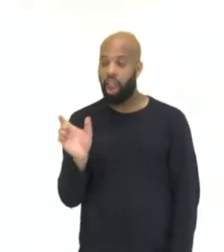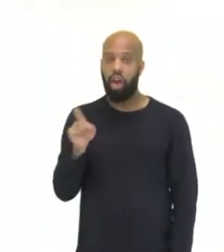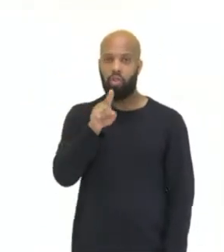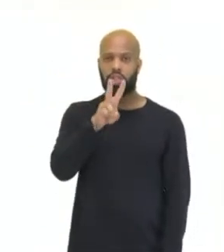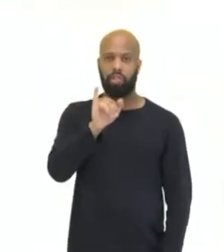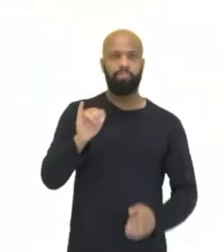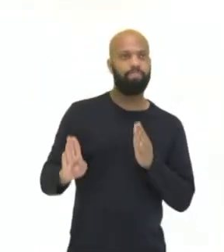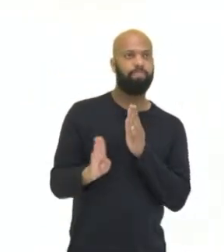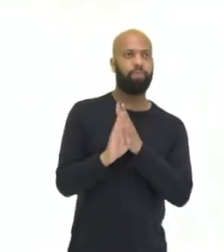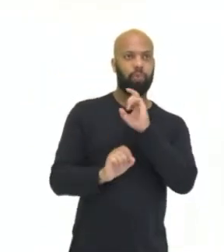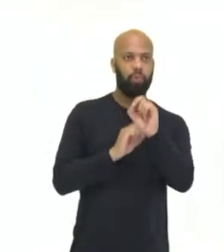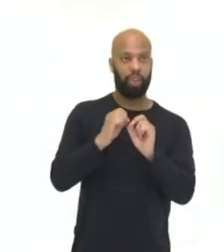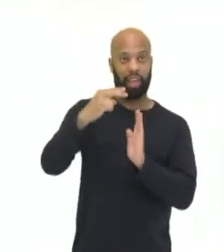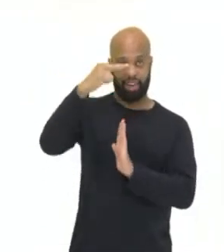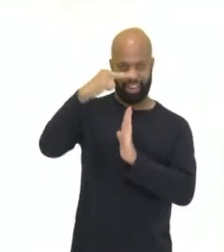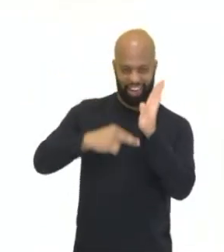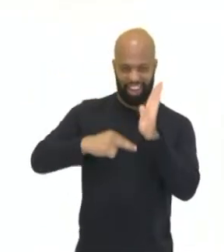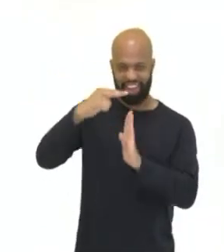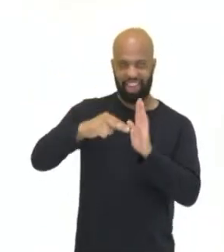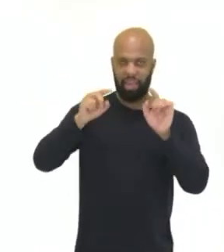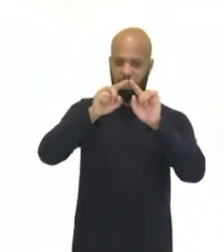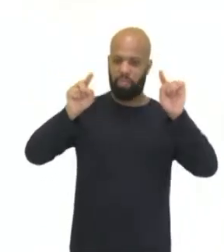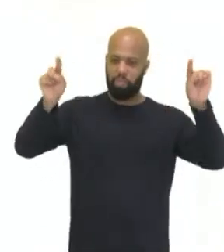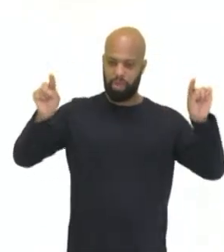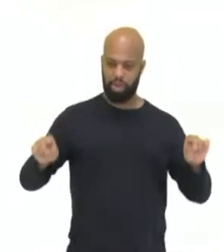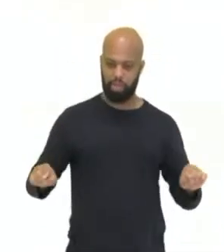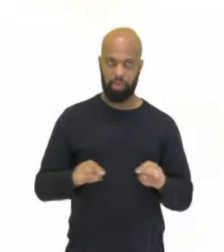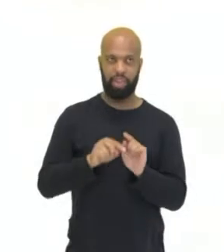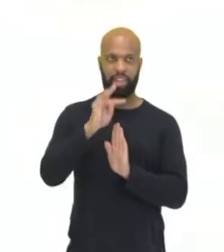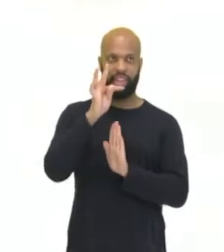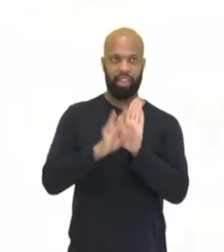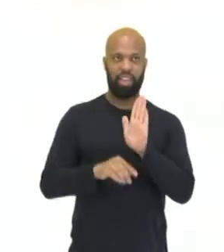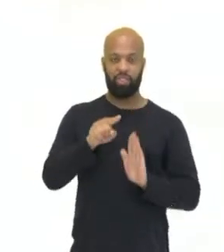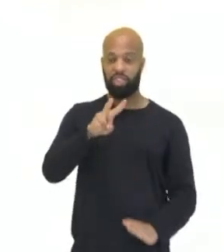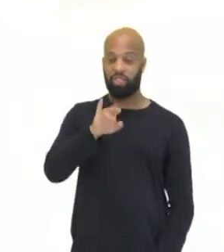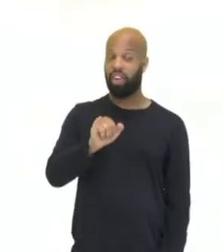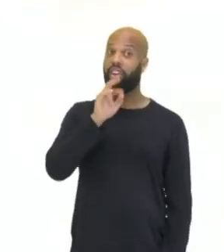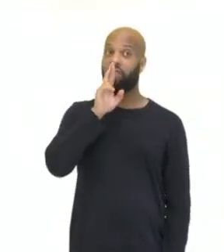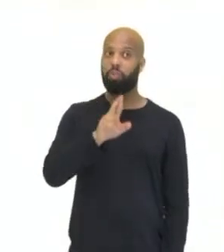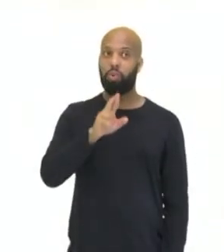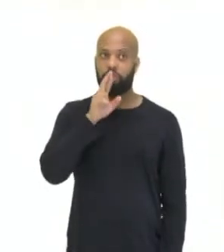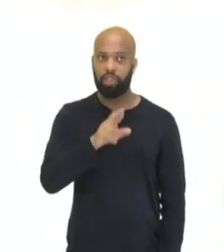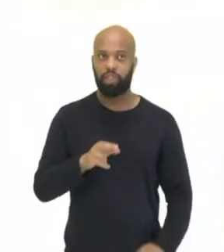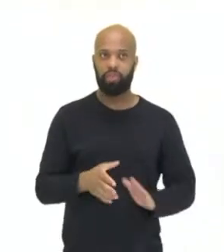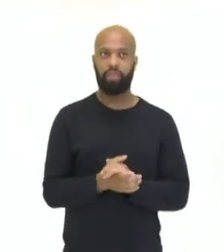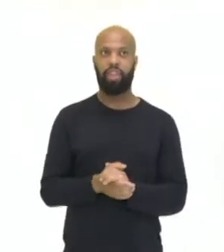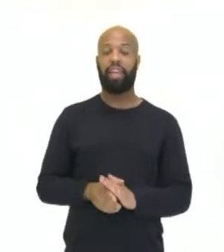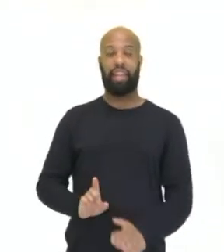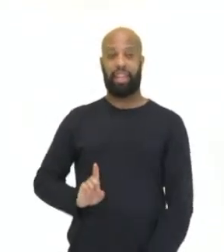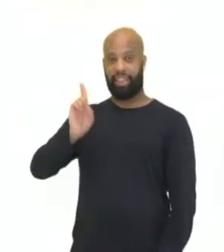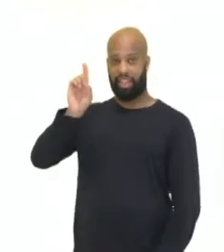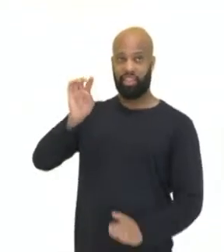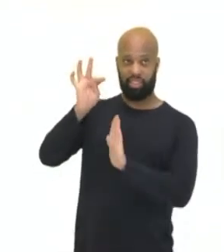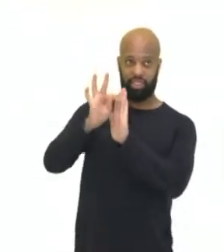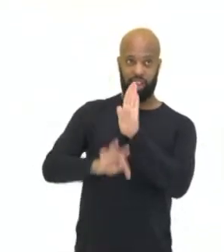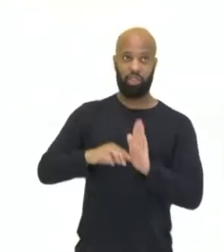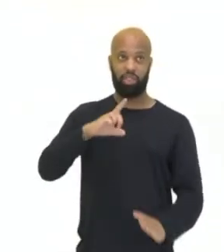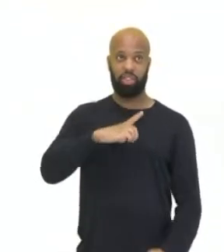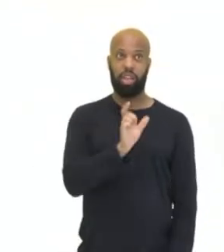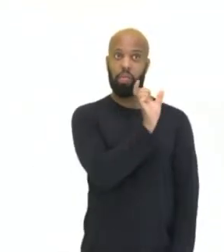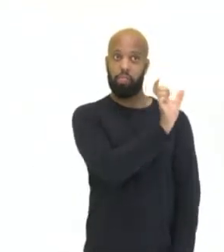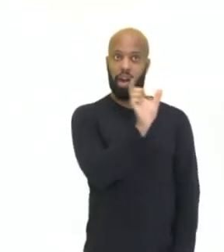lá, leia o trecho abaixo e responda o seguinte. No trecho temos duas